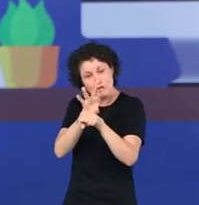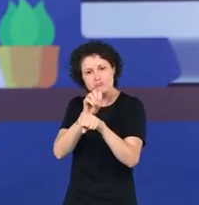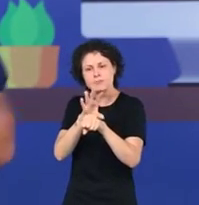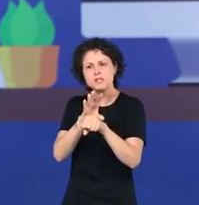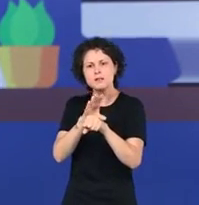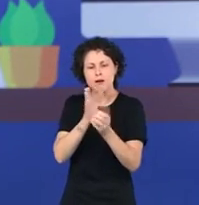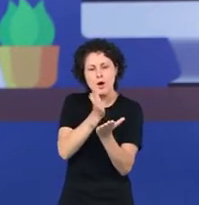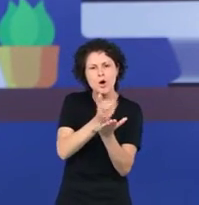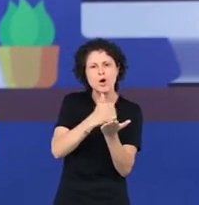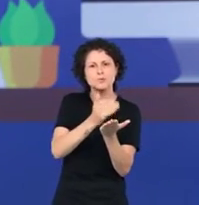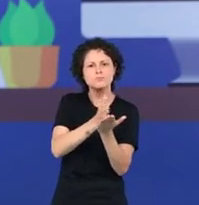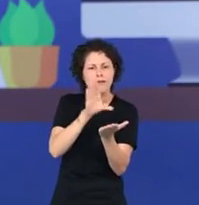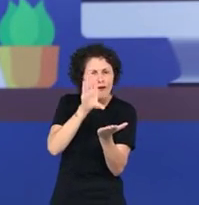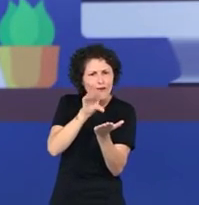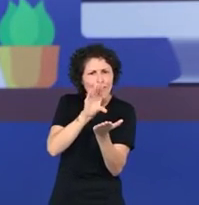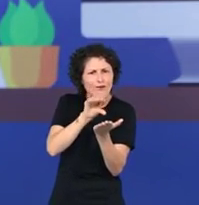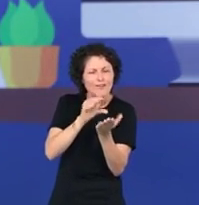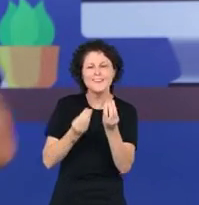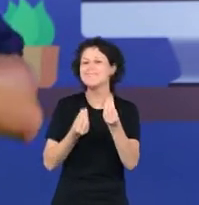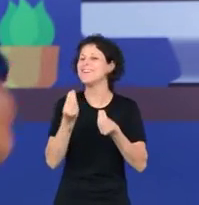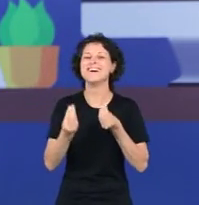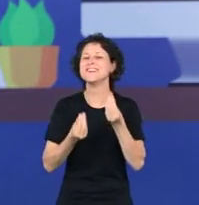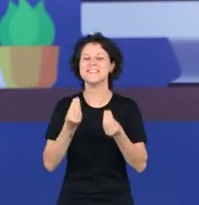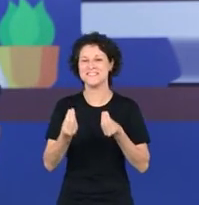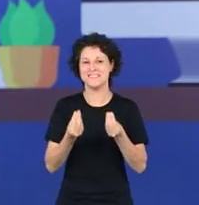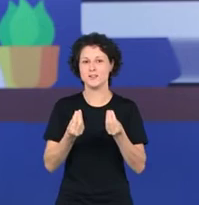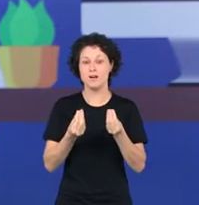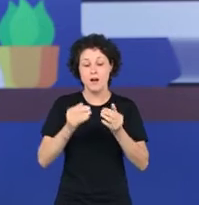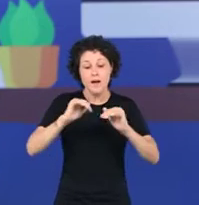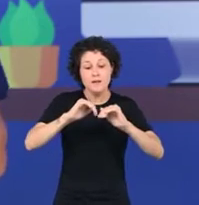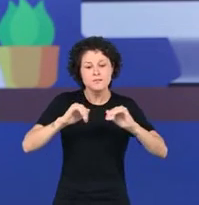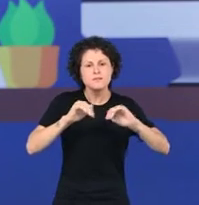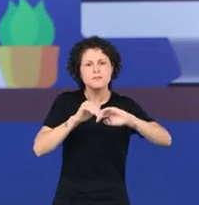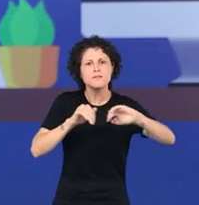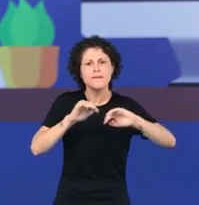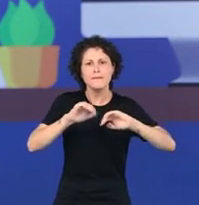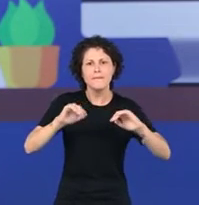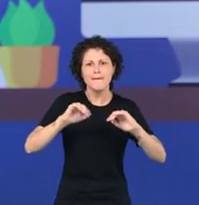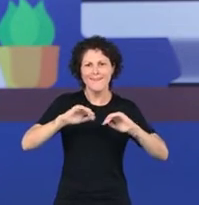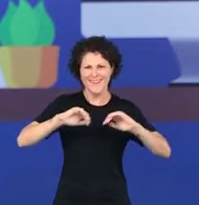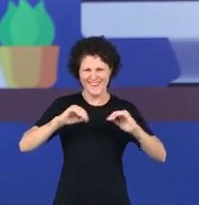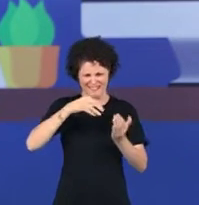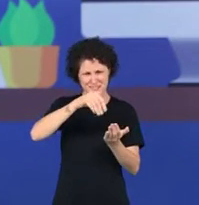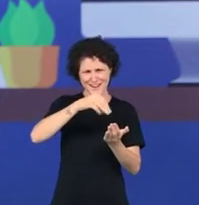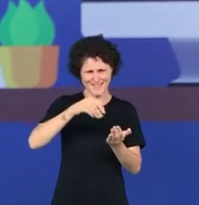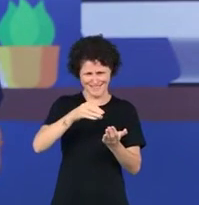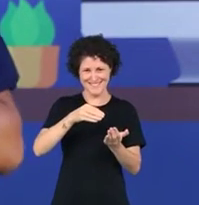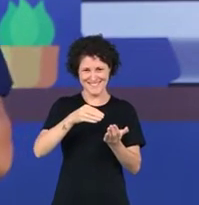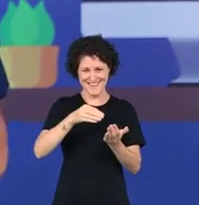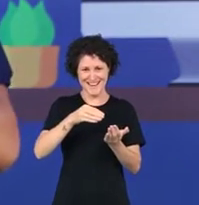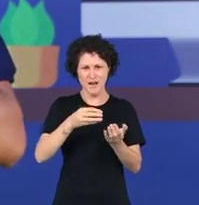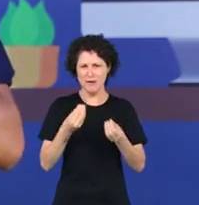para o bolo ficar bem fofinho, é necessário utilizar uma técnica de separação. Assim, eu consigo separar os gruminhos que estão na